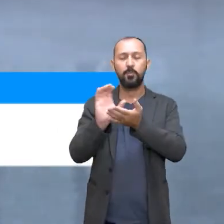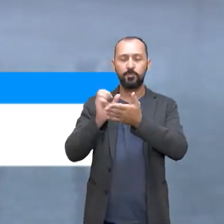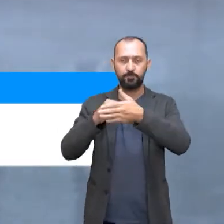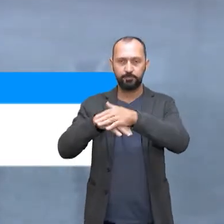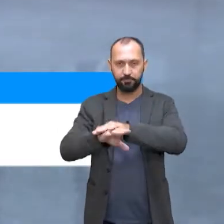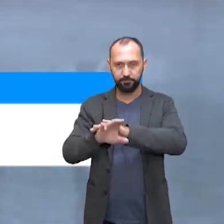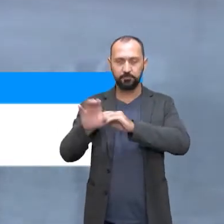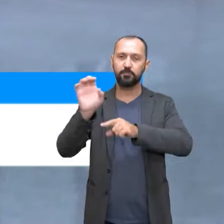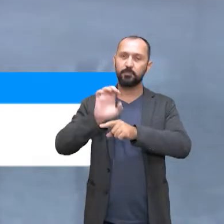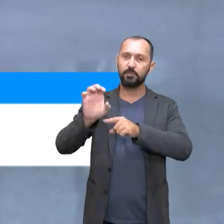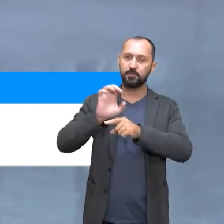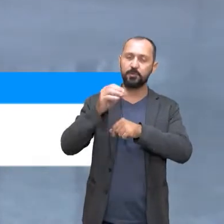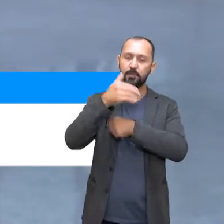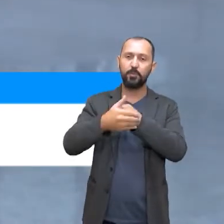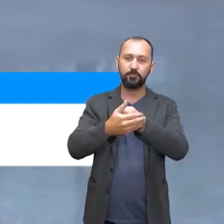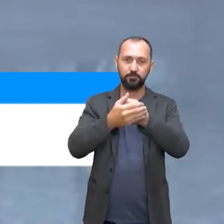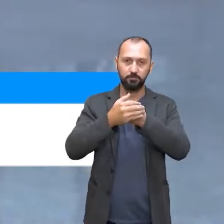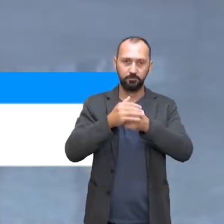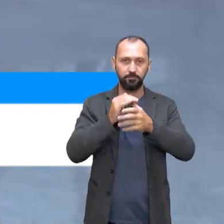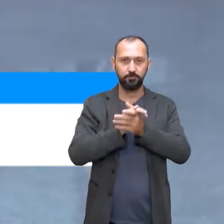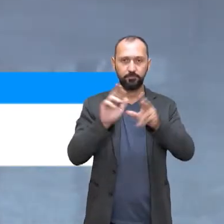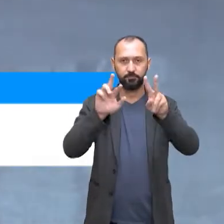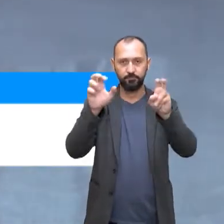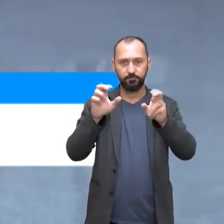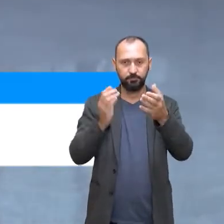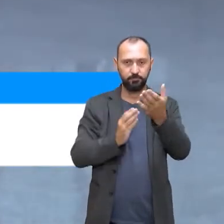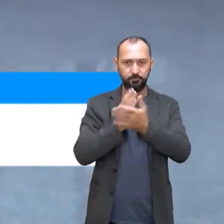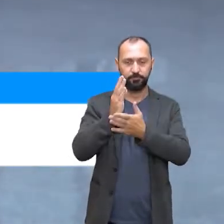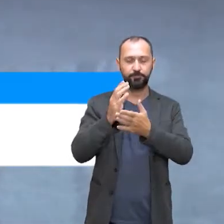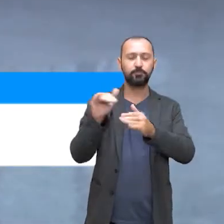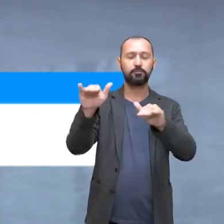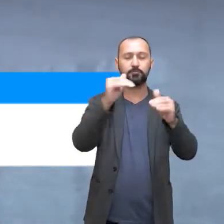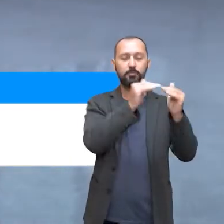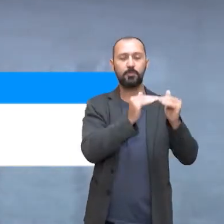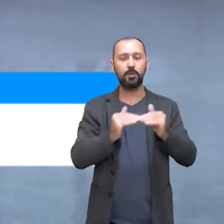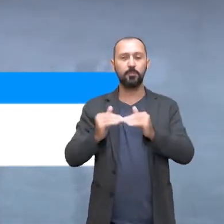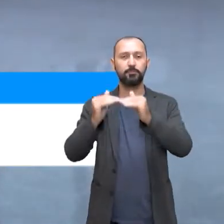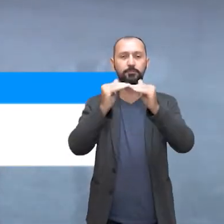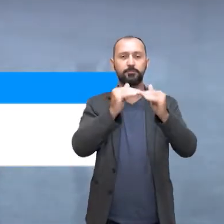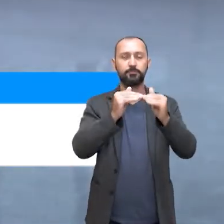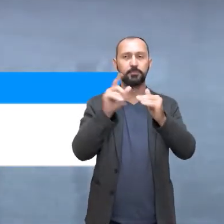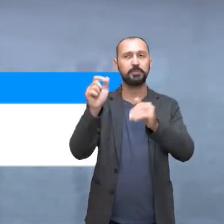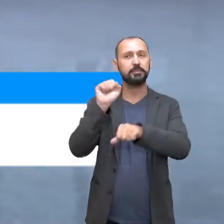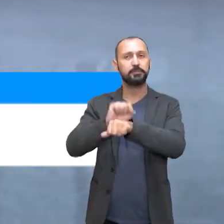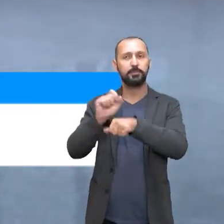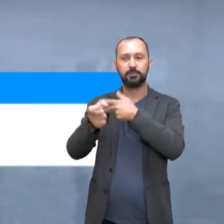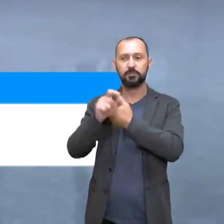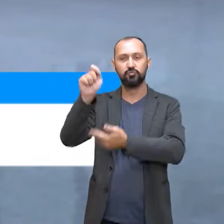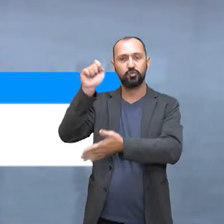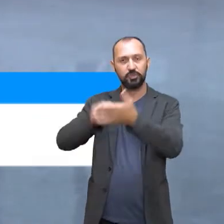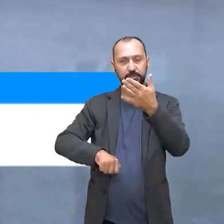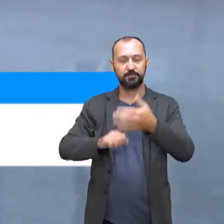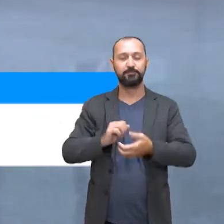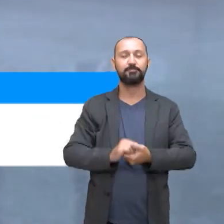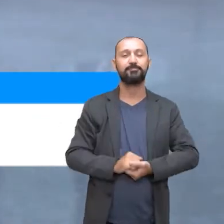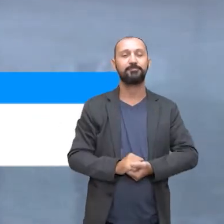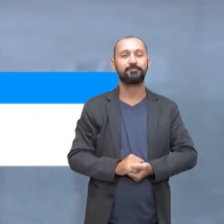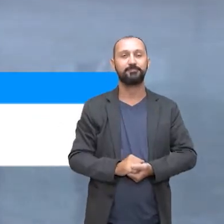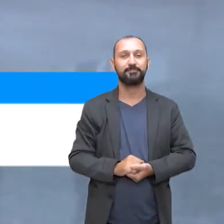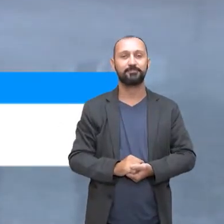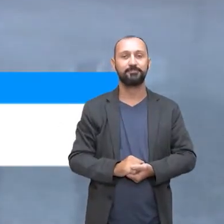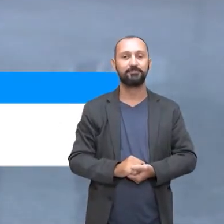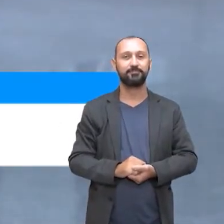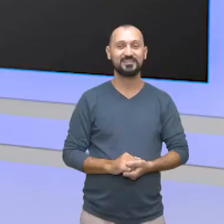ser revertida para o Fundo Estadual de Defesa do Consumidor. A matéria foi aprovada por unanimidade e segue para a sanção